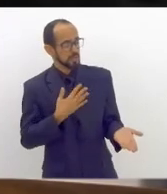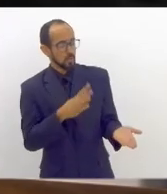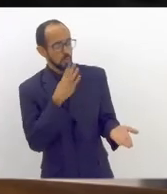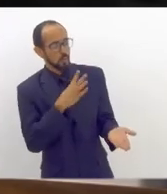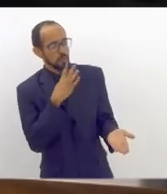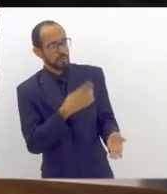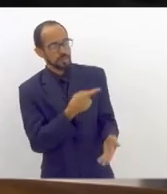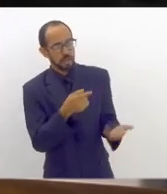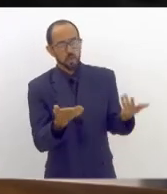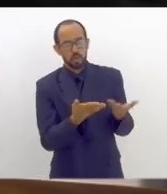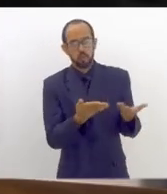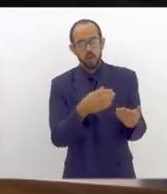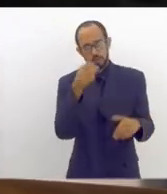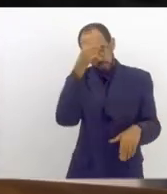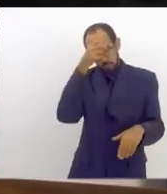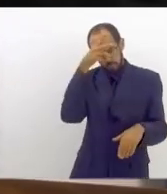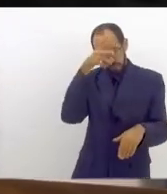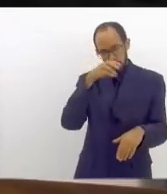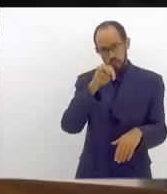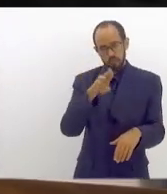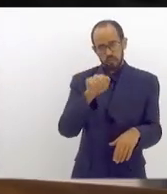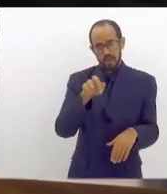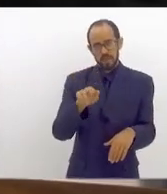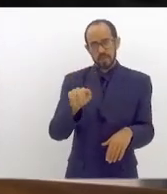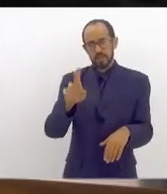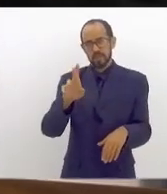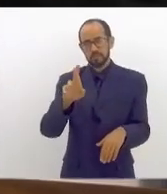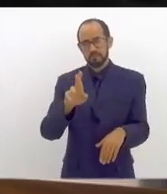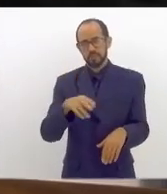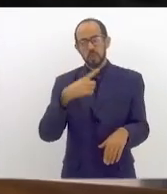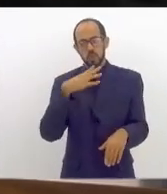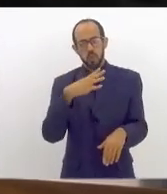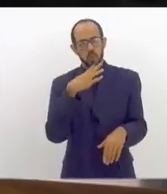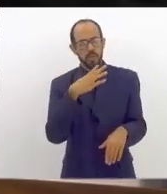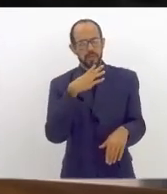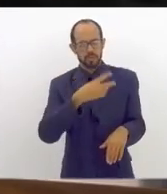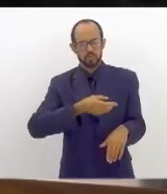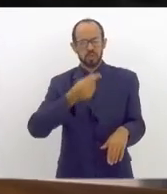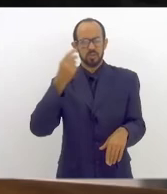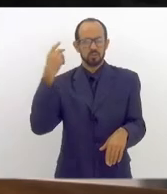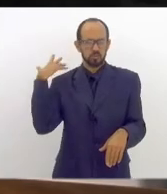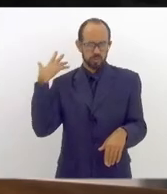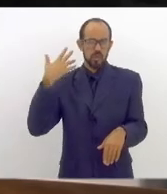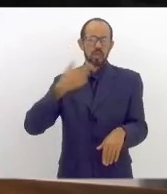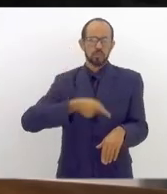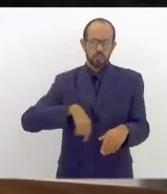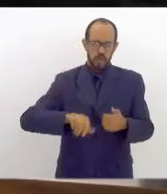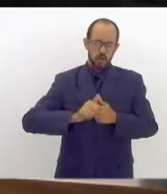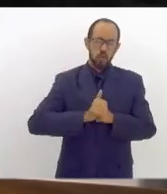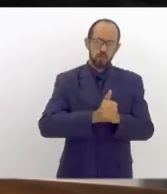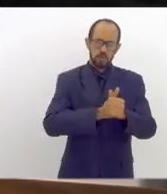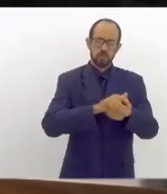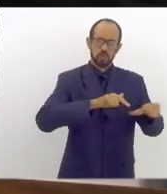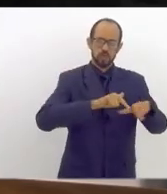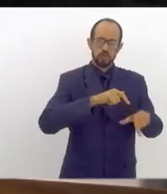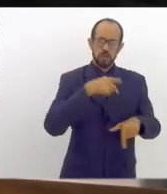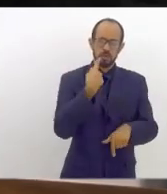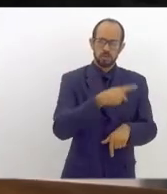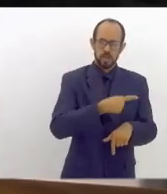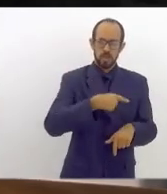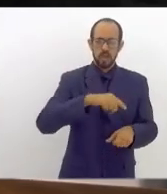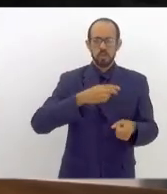atual prefeito Waguinho Desde aquela época que eu conheço e vem acompanhando o seu trabalho era um município muito